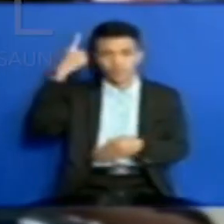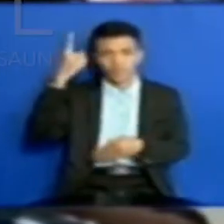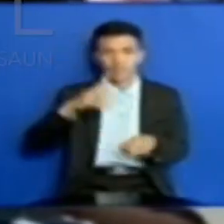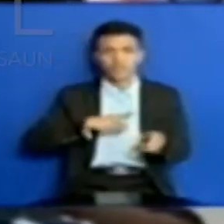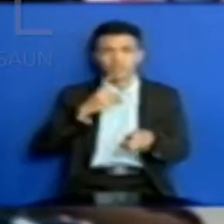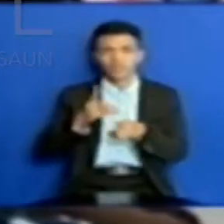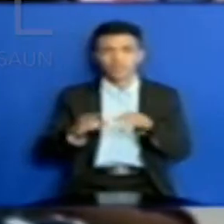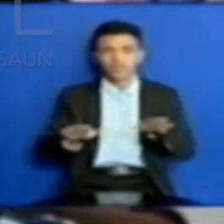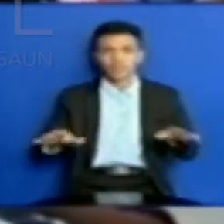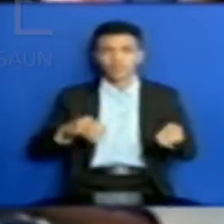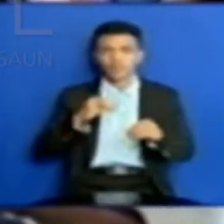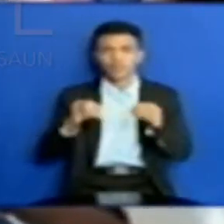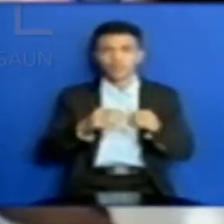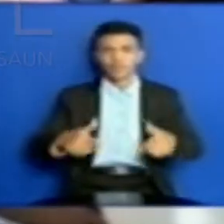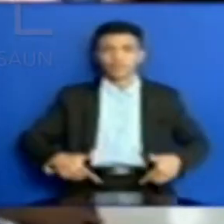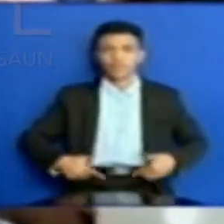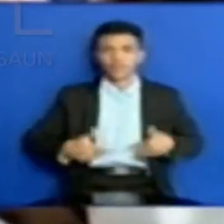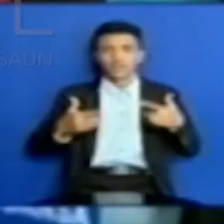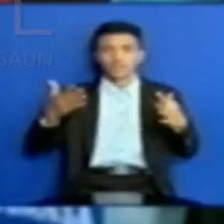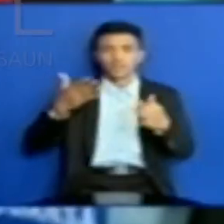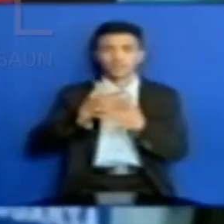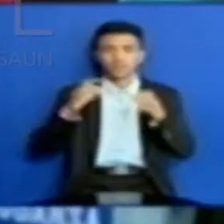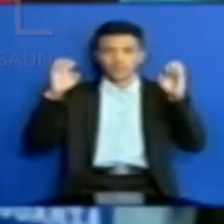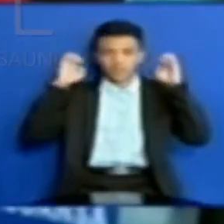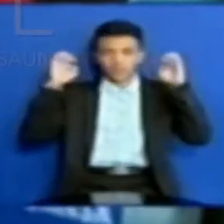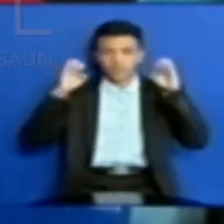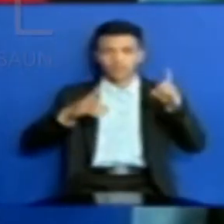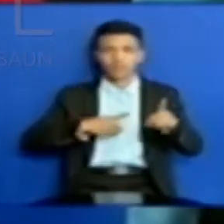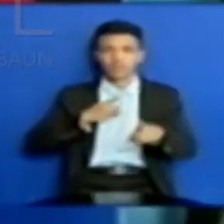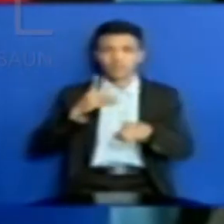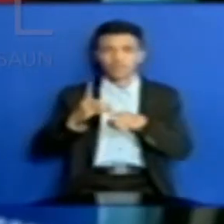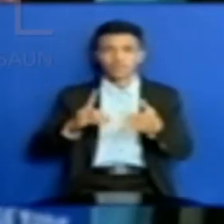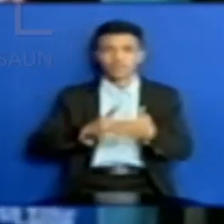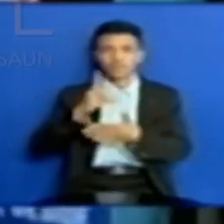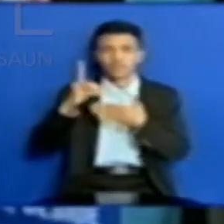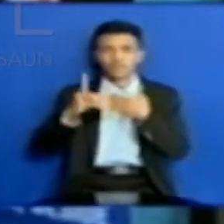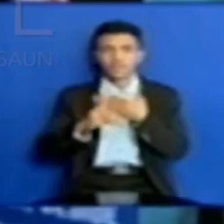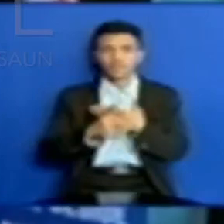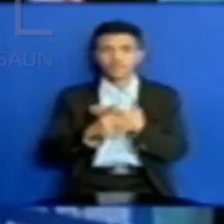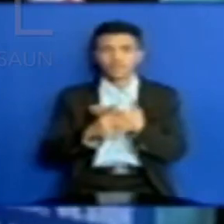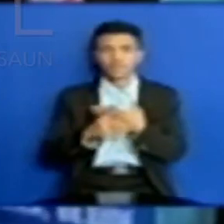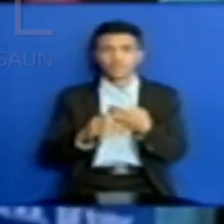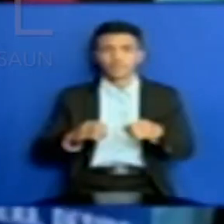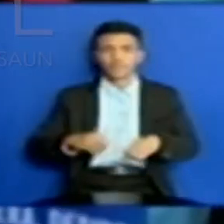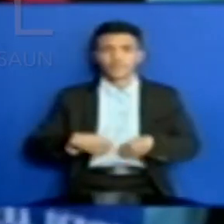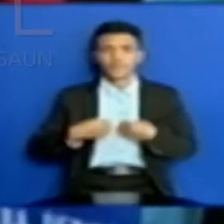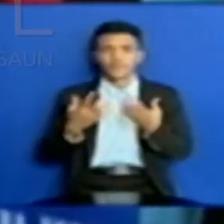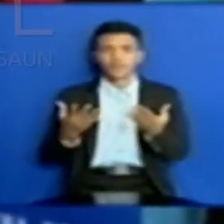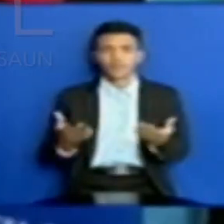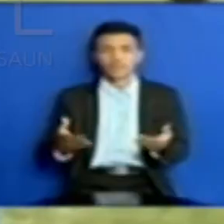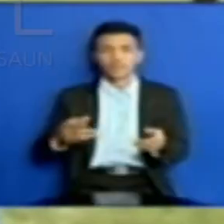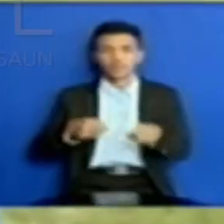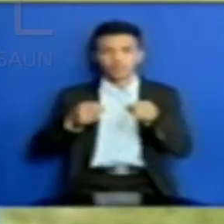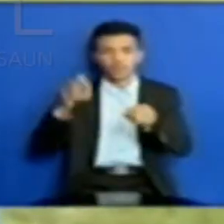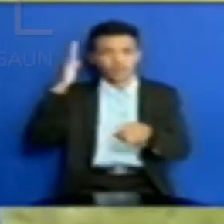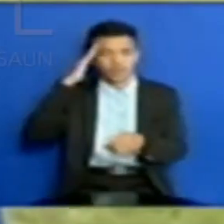barik nian kona ba moris acesso ba educação no direito ba desenvolvimento. Isa pedele fanoin bainan